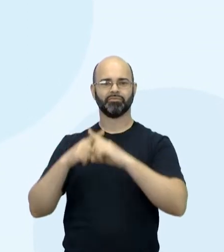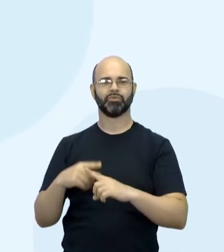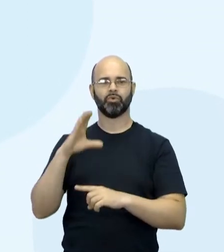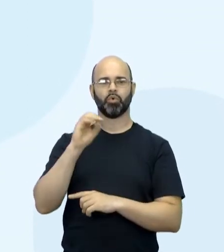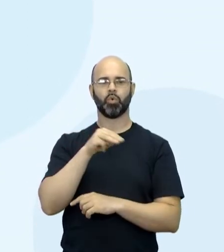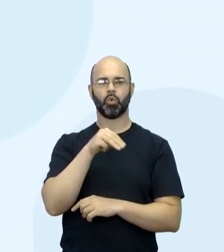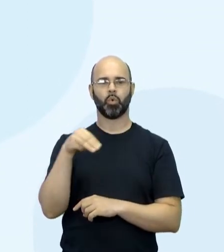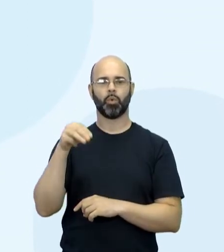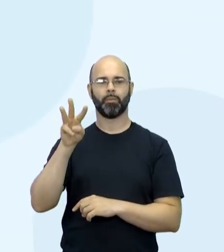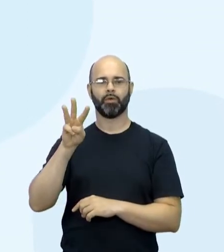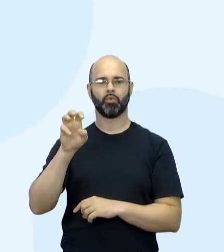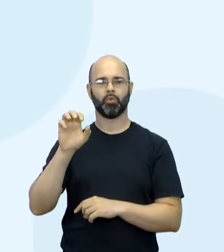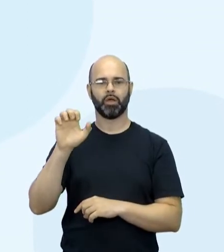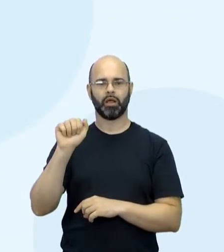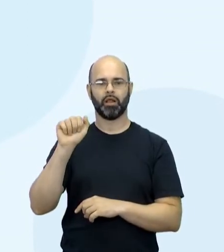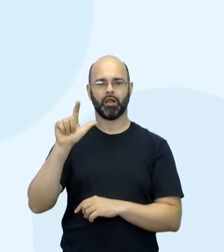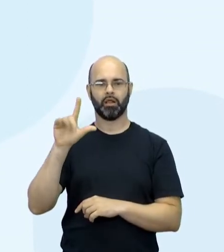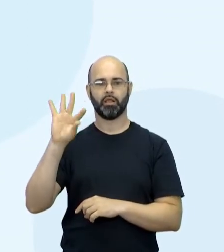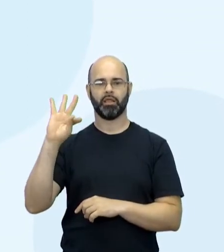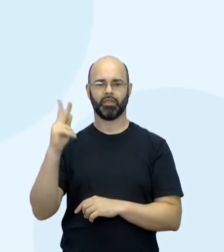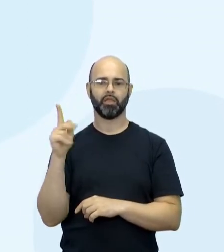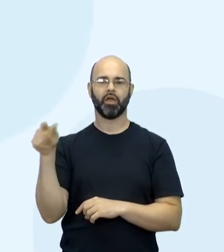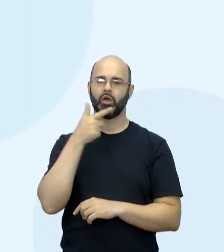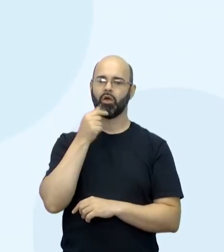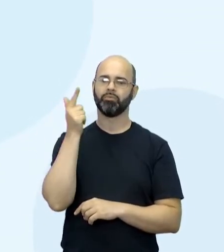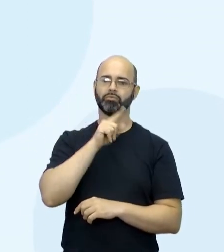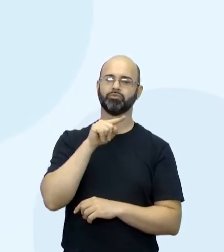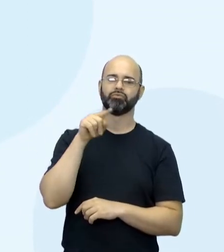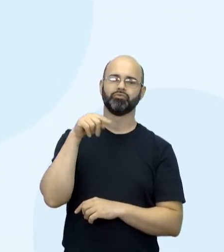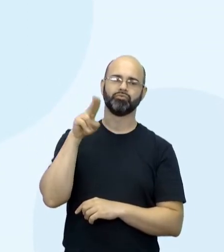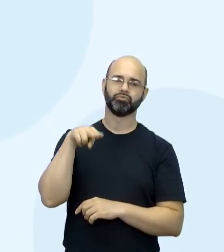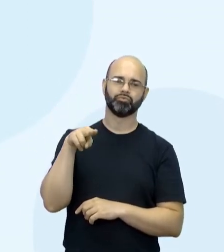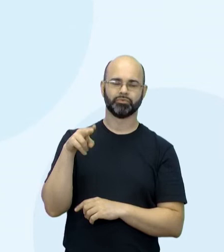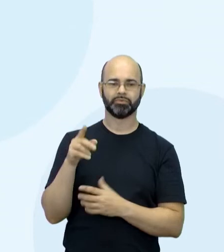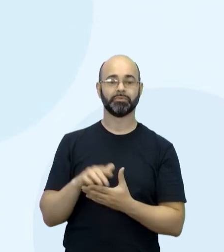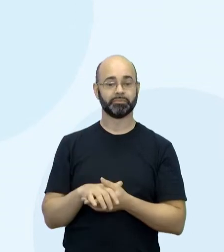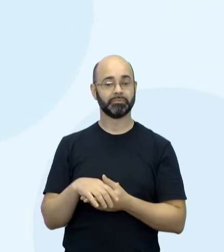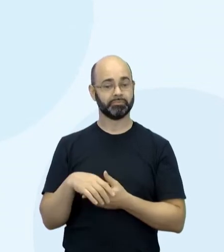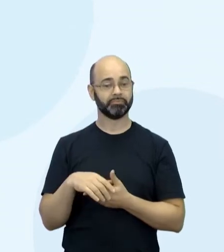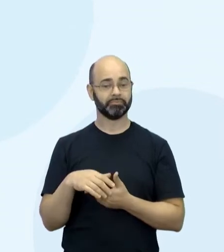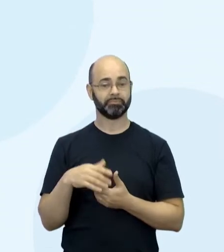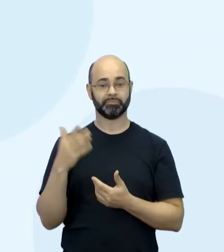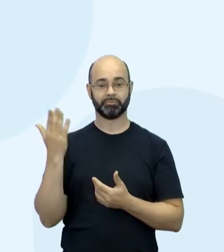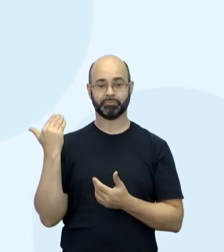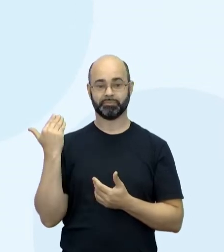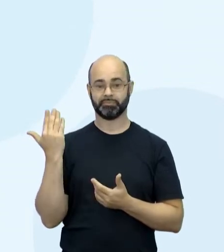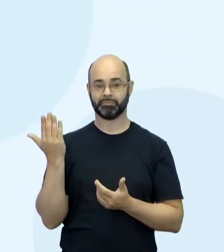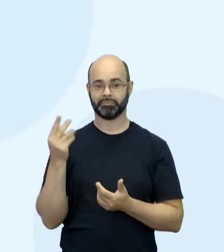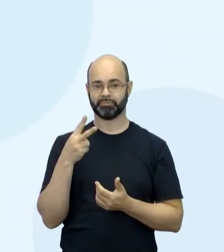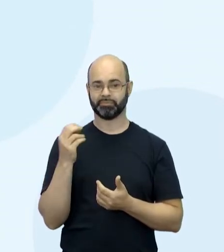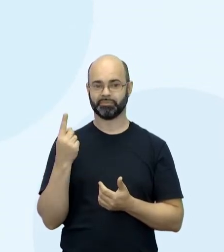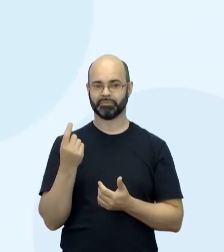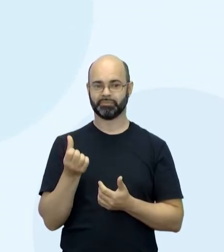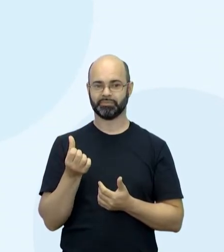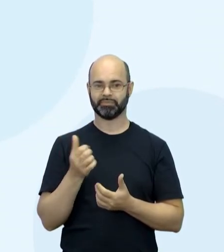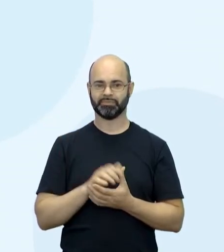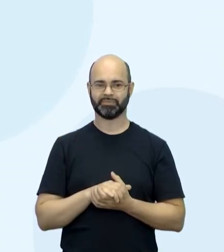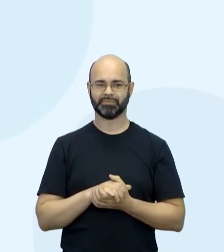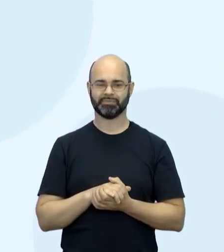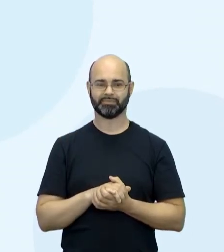a medalha de ouro que ele nunca conquistou. Ai, que bacana isso, né? 2016, é um filme novo. É um drama. Mais um.